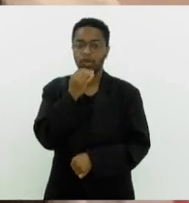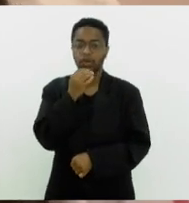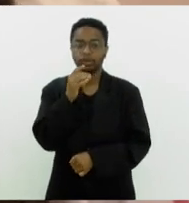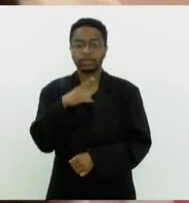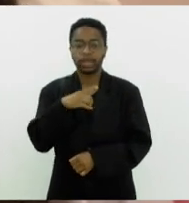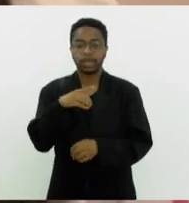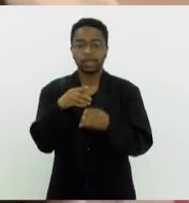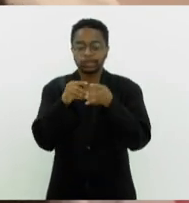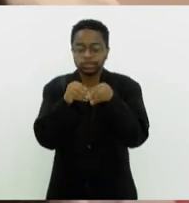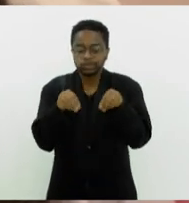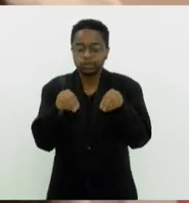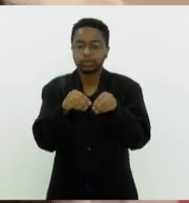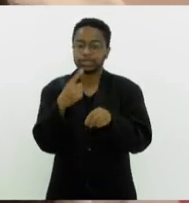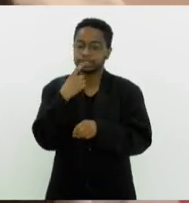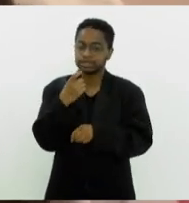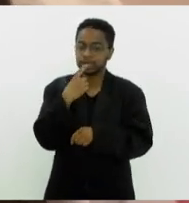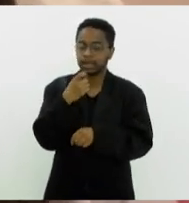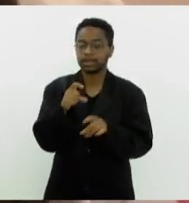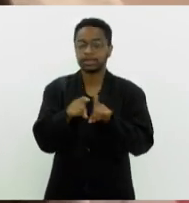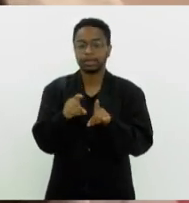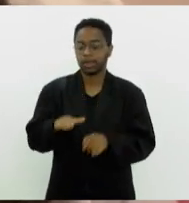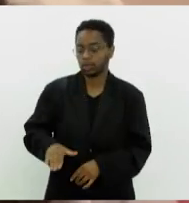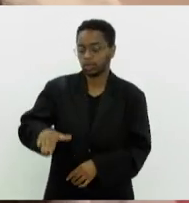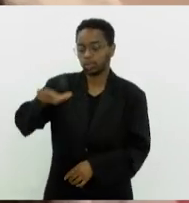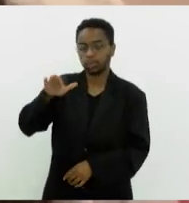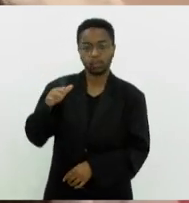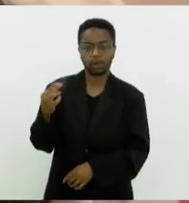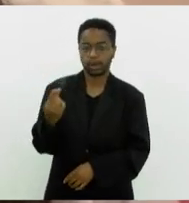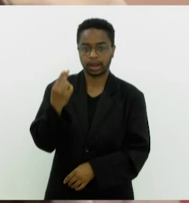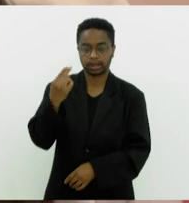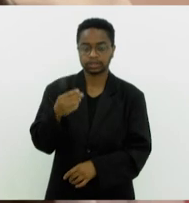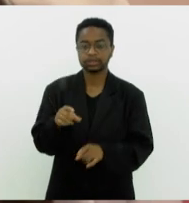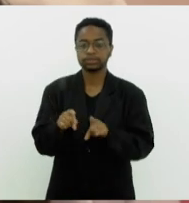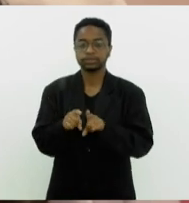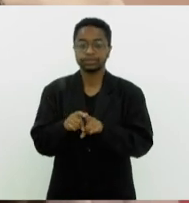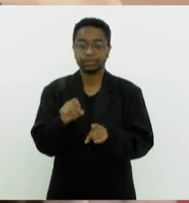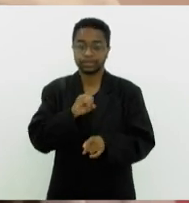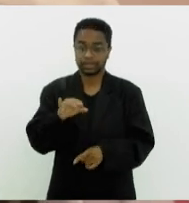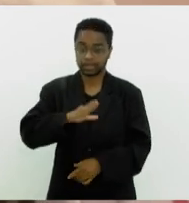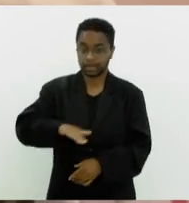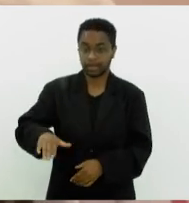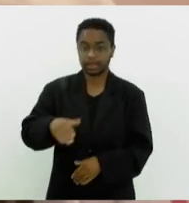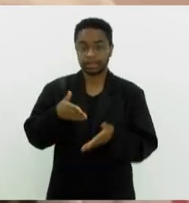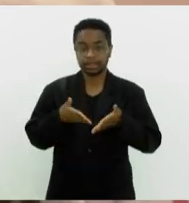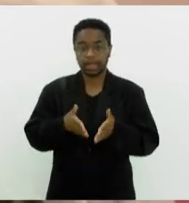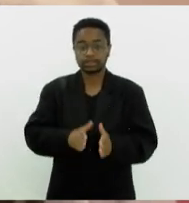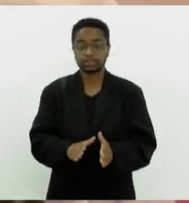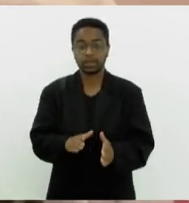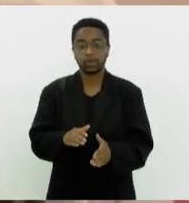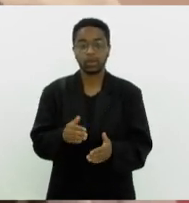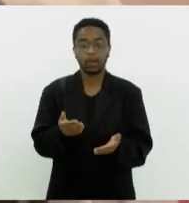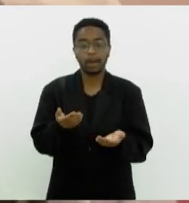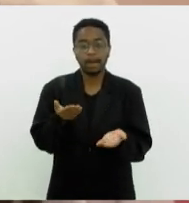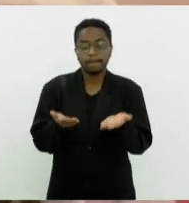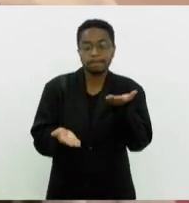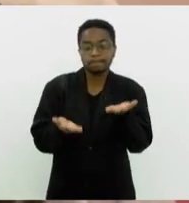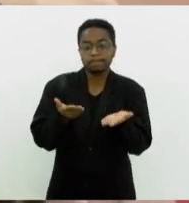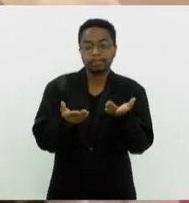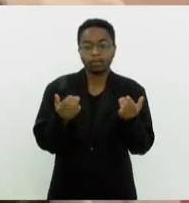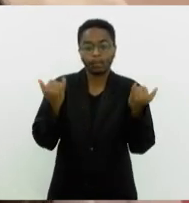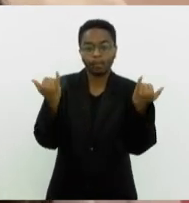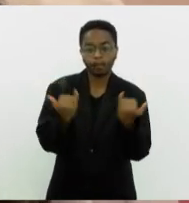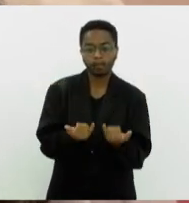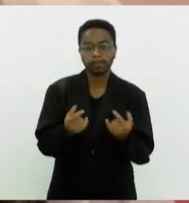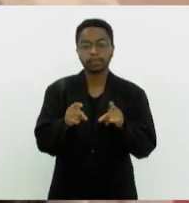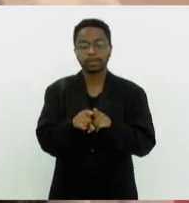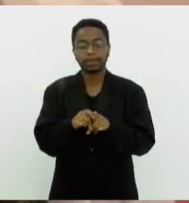urina com sangue, crianças que não crescem, né? As crianças que nasceram com baixo peso e, além disso, as crianças que já tiveram